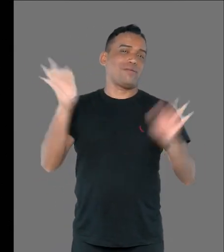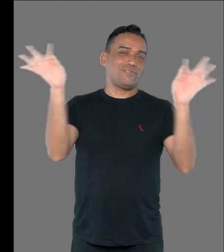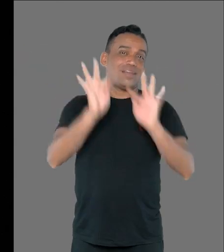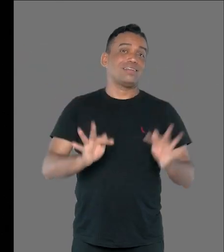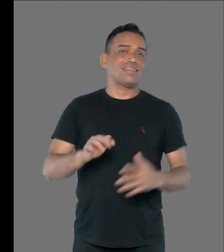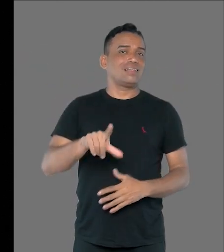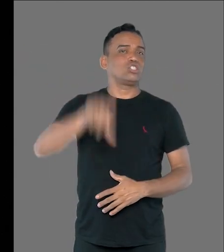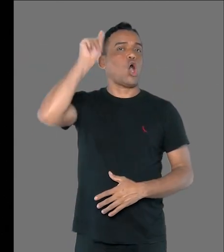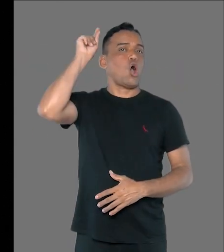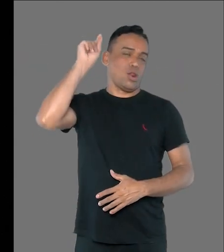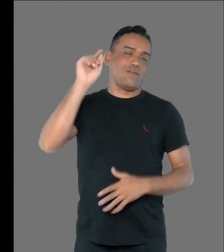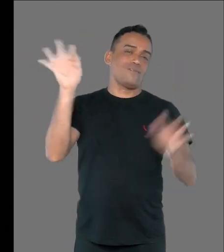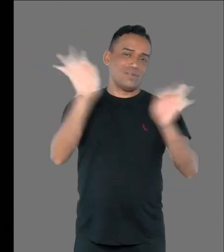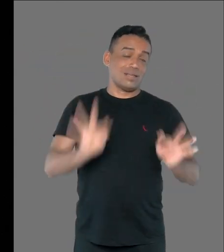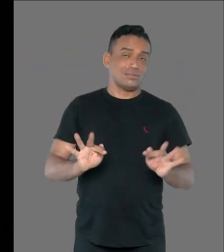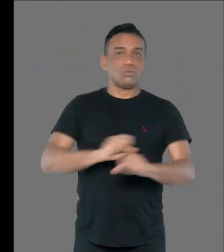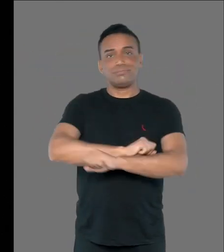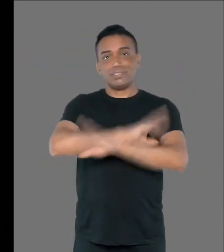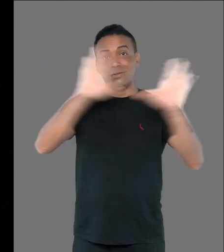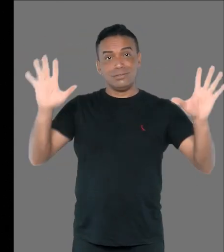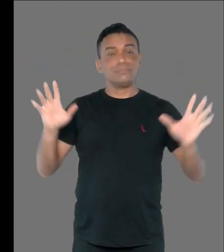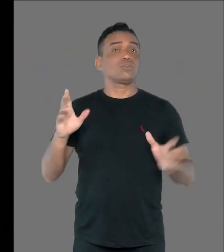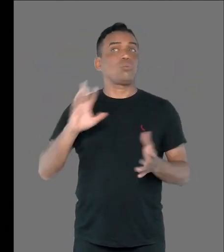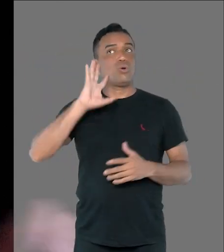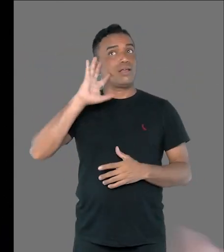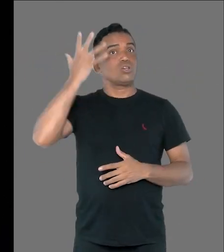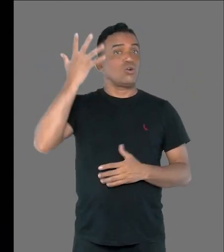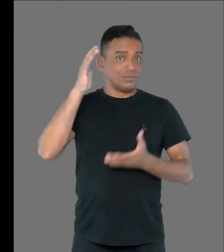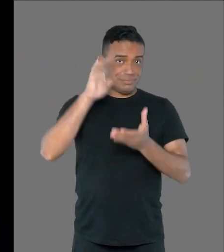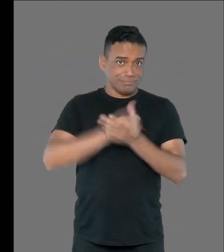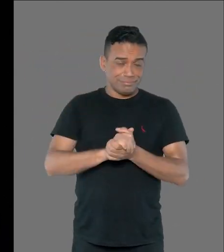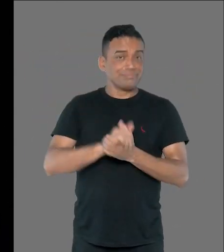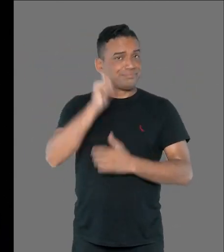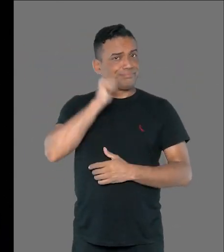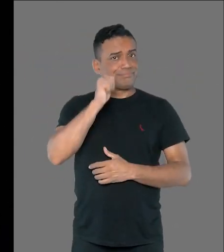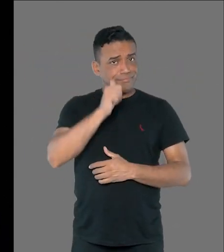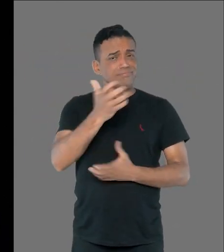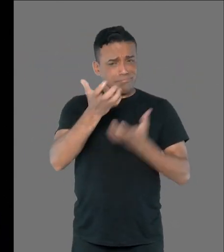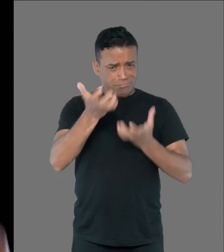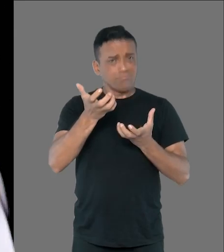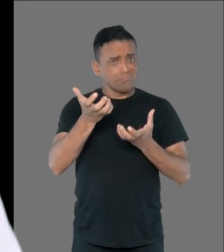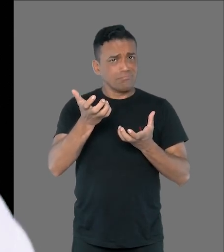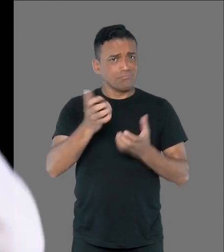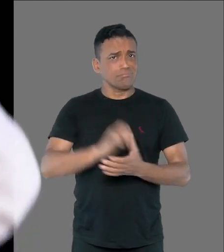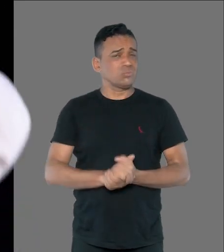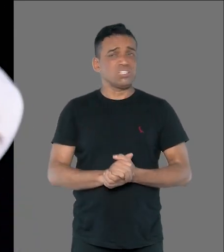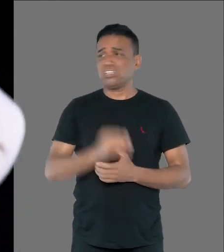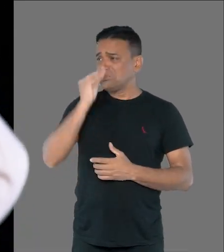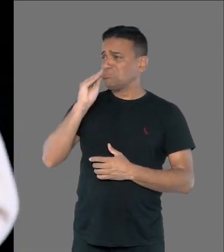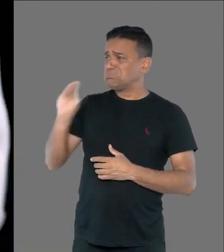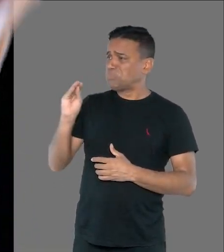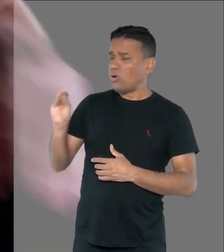felicidade, né? E isso vai ficar muito claro quando ele resolve se casar com a mulher que ele ama, né? Ele não se importa